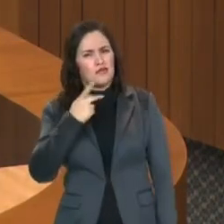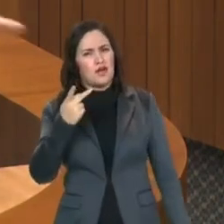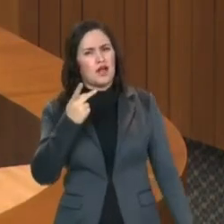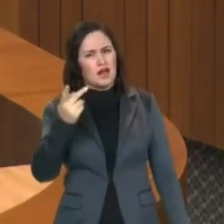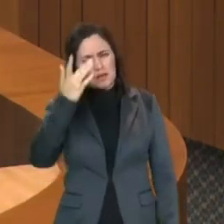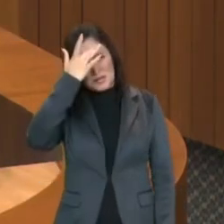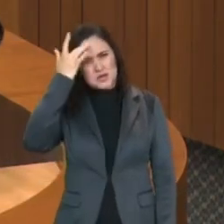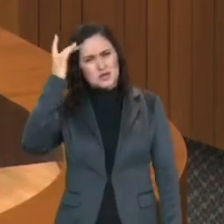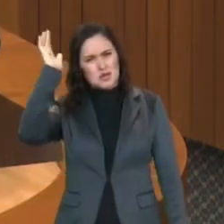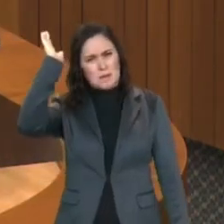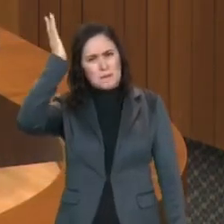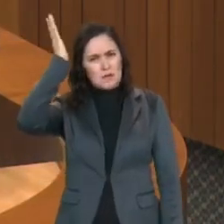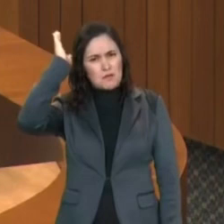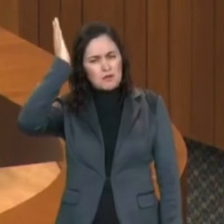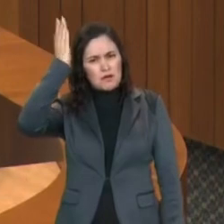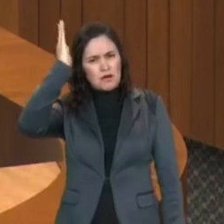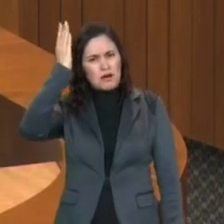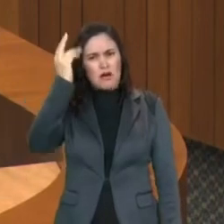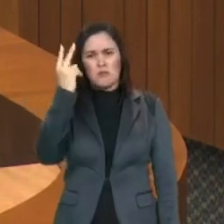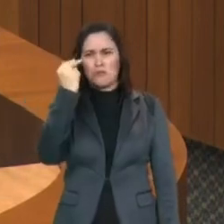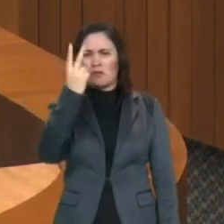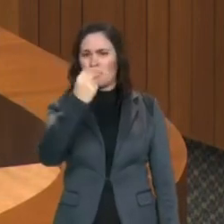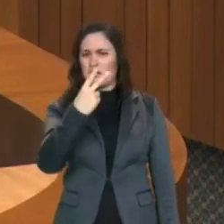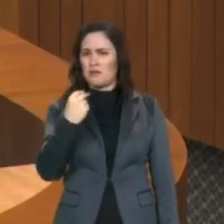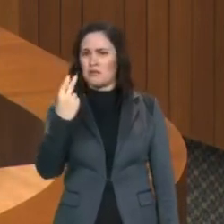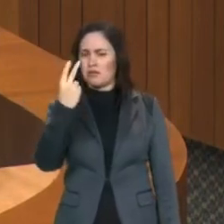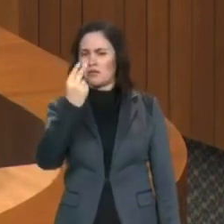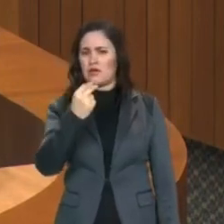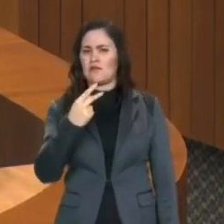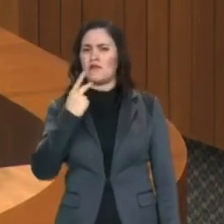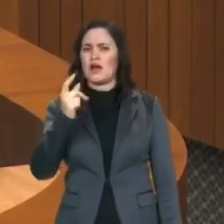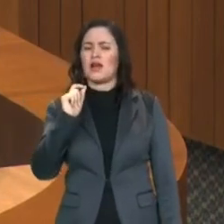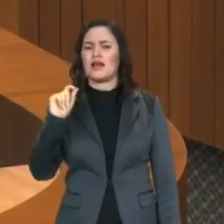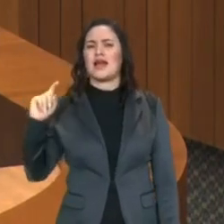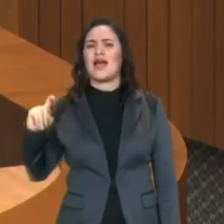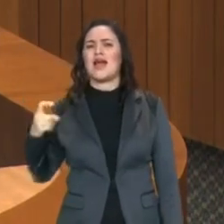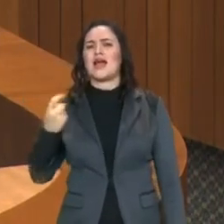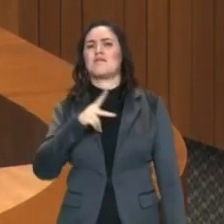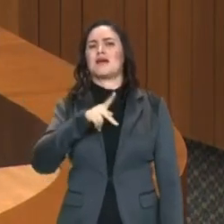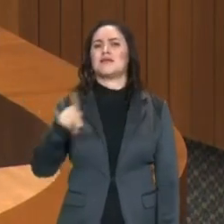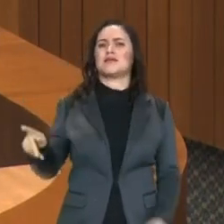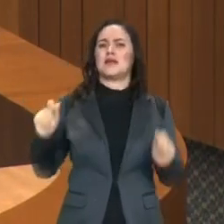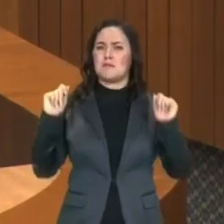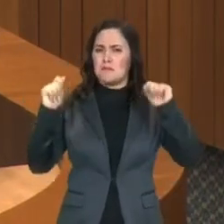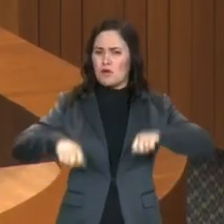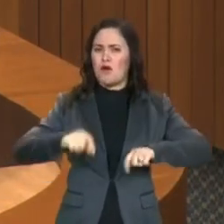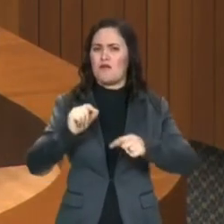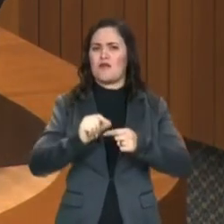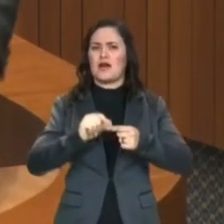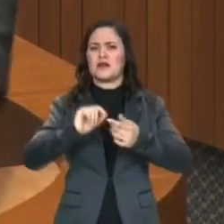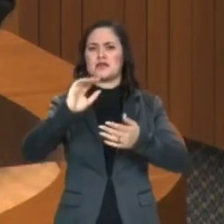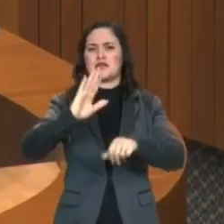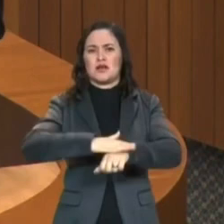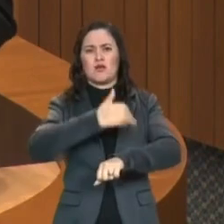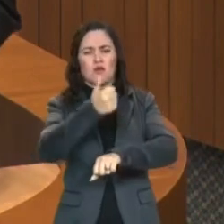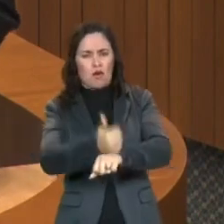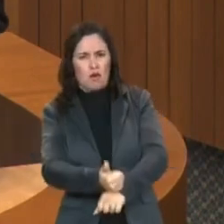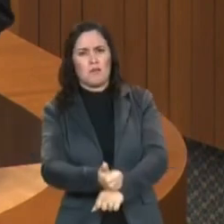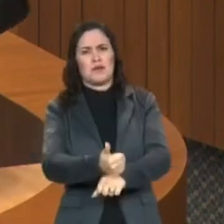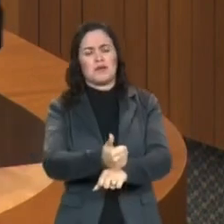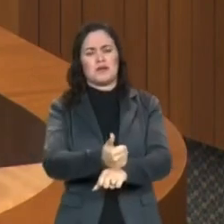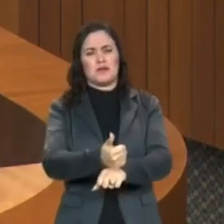um ex-presidente tinha condição de financiar um golpe de Estado. Que um ex-presidente que